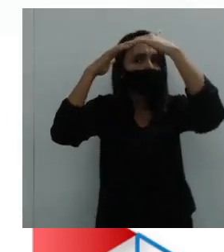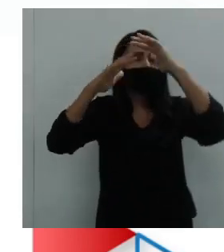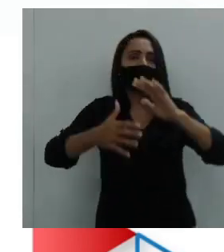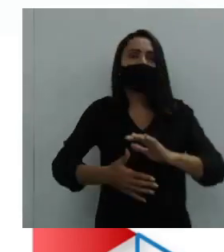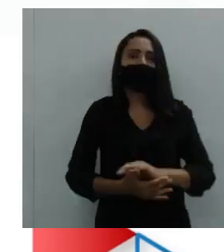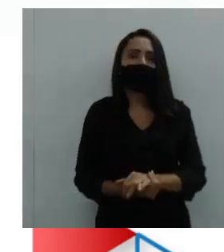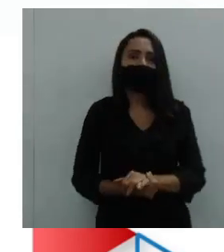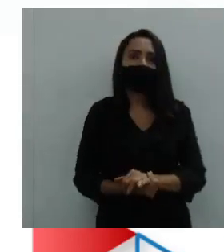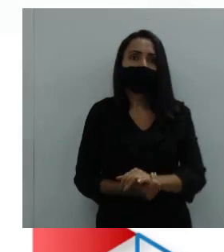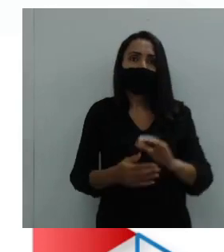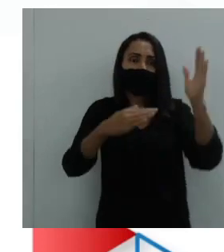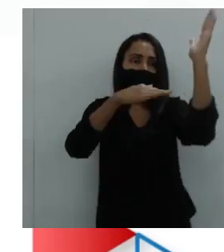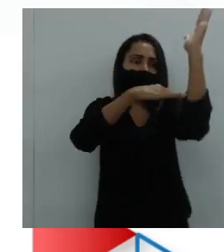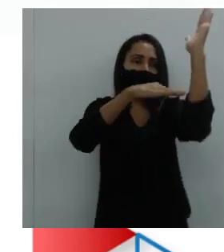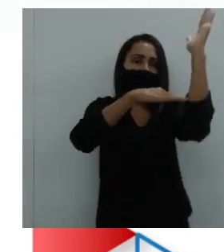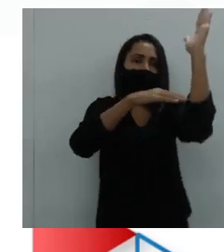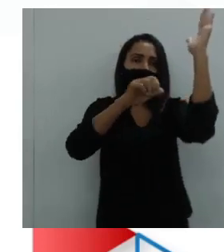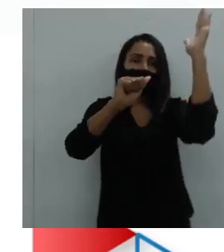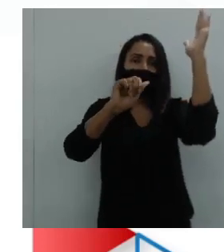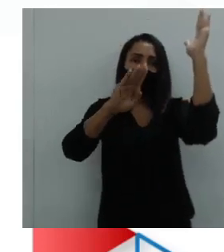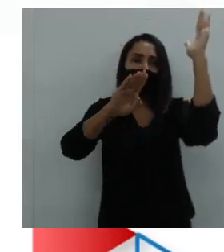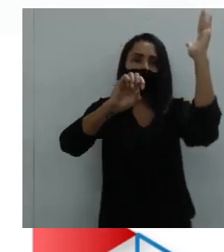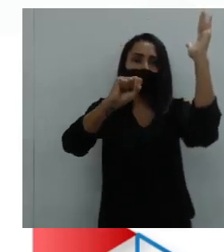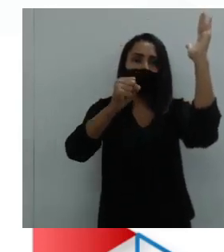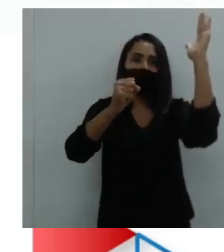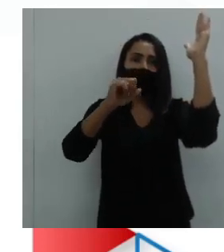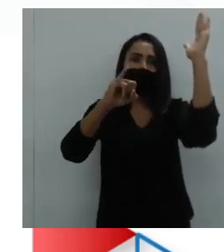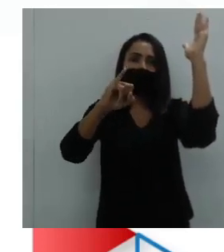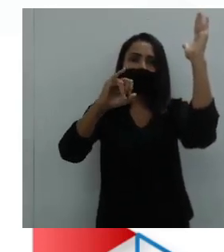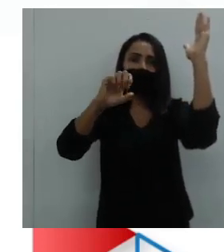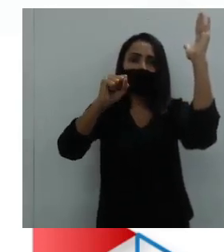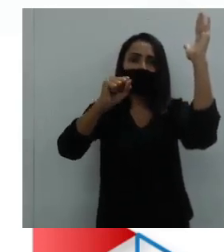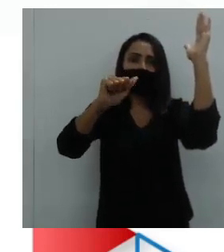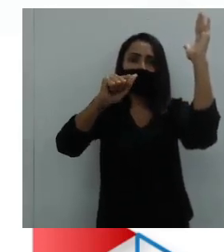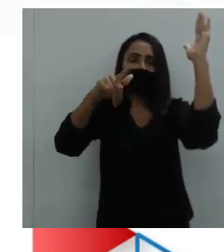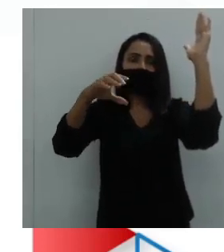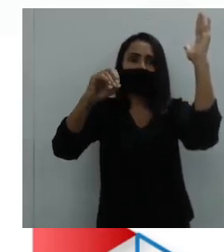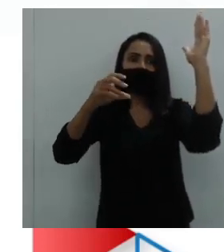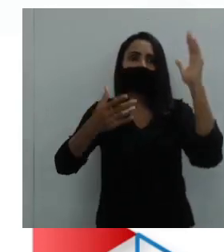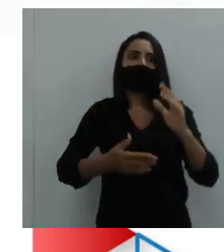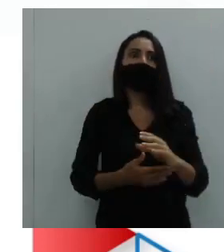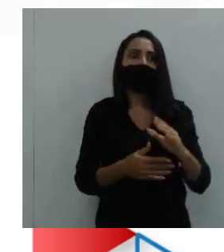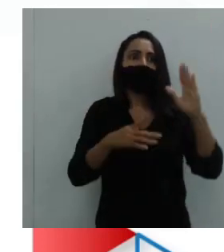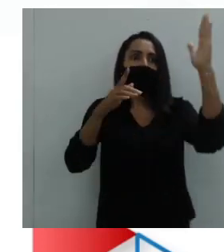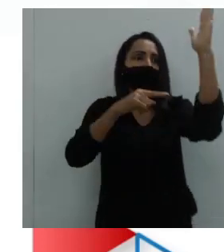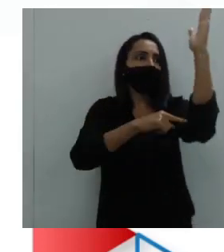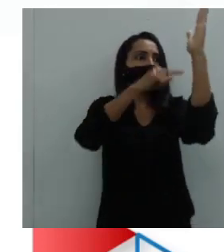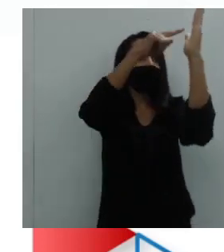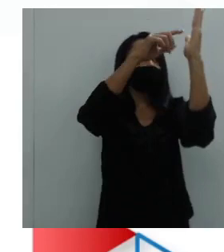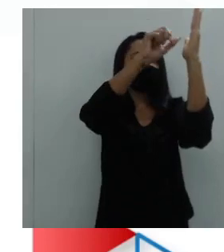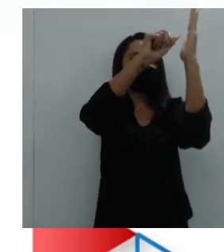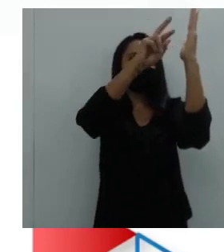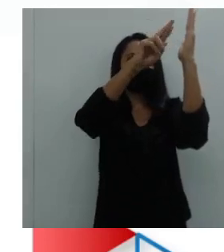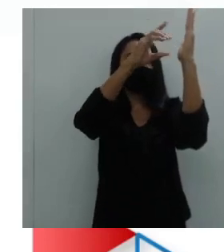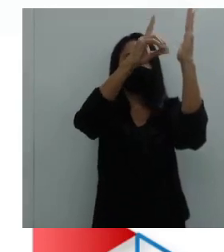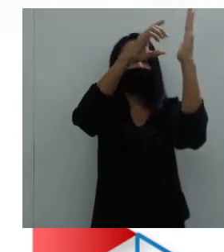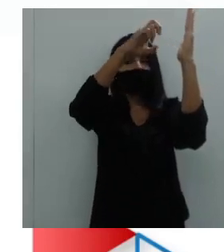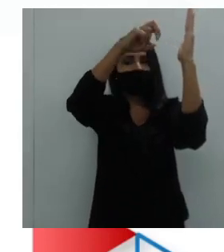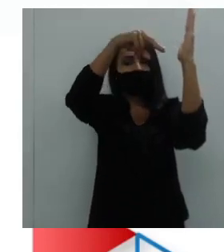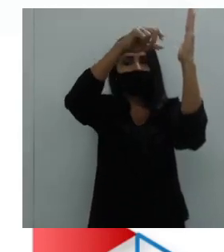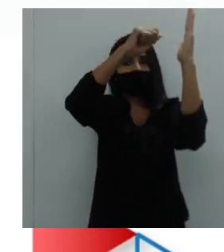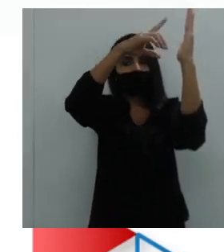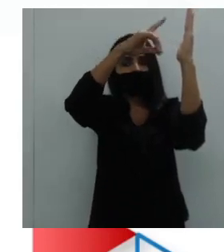relembrando. Eixo das abscissas, eixo das ordenadas. Eu gosto de chamar em sala de aula eixo do X, tá?